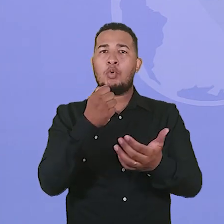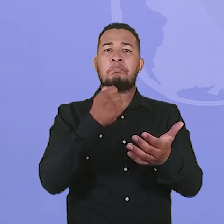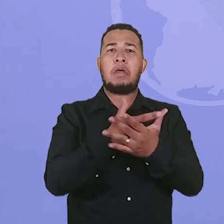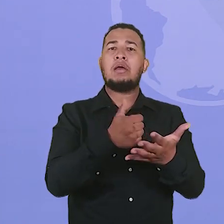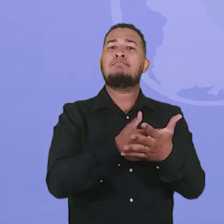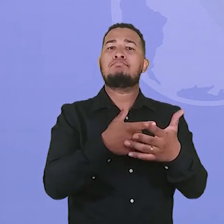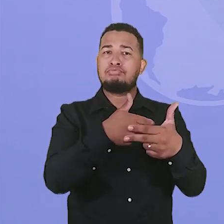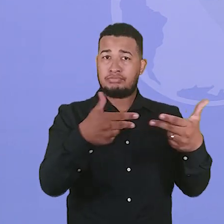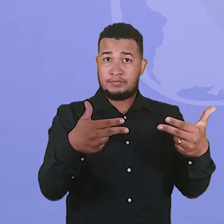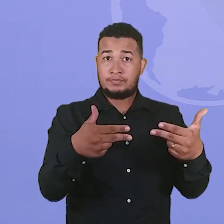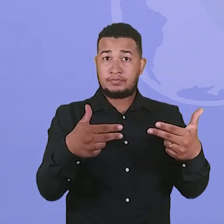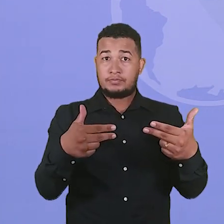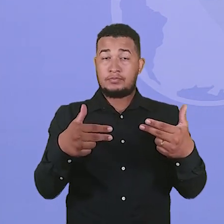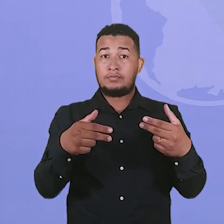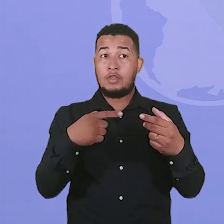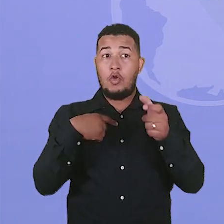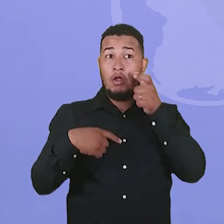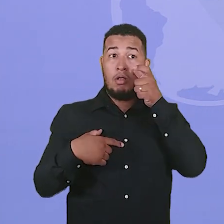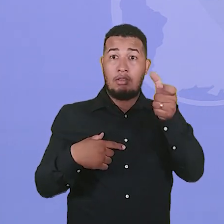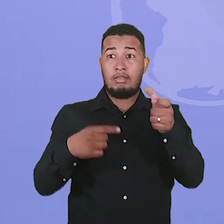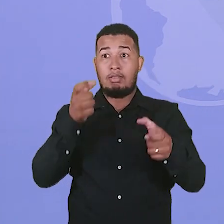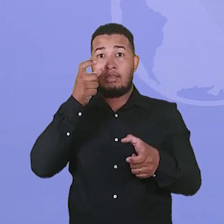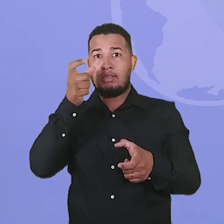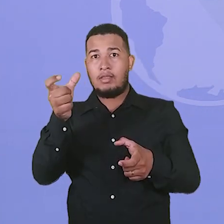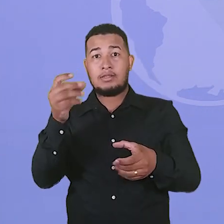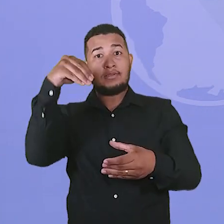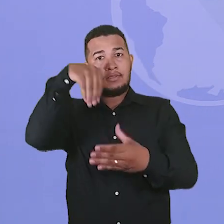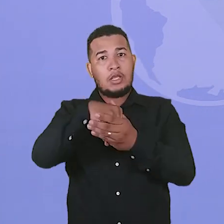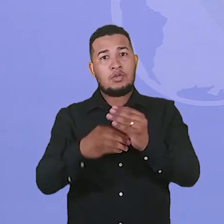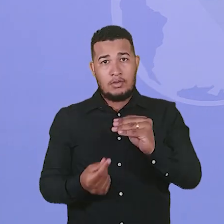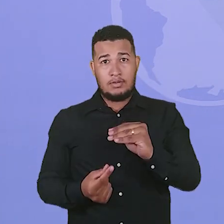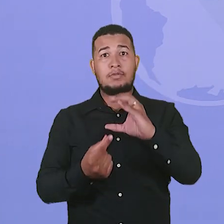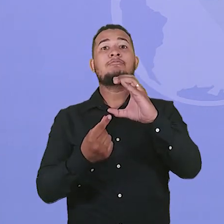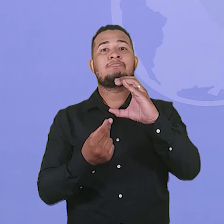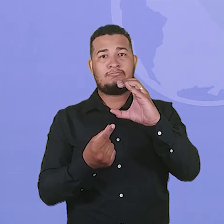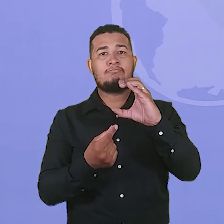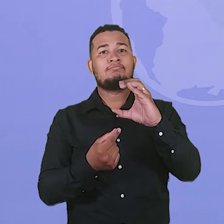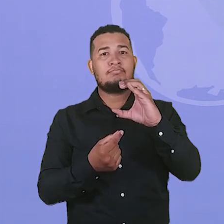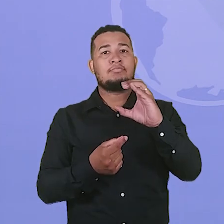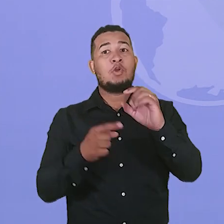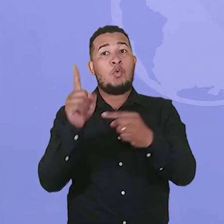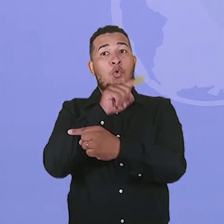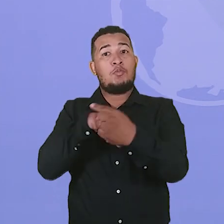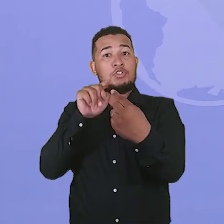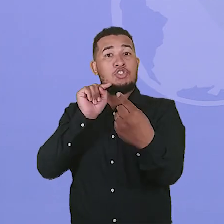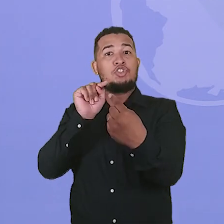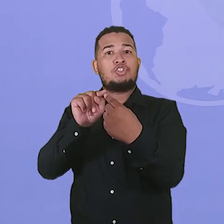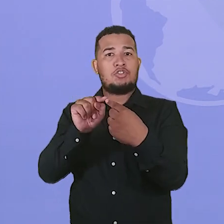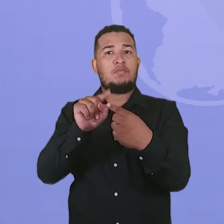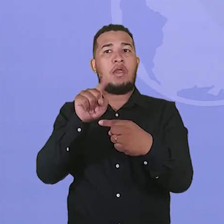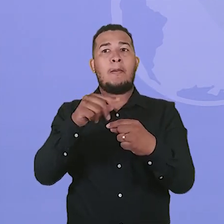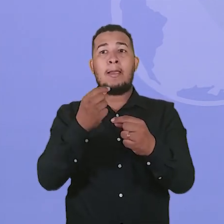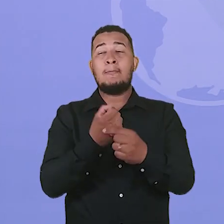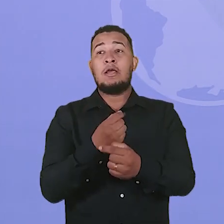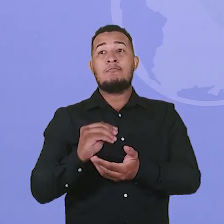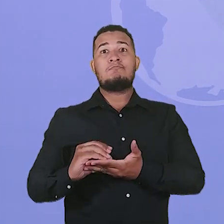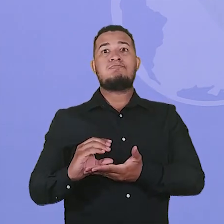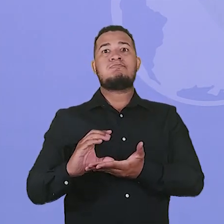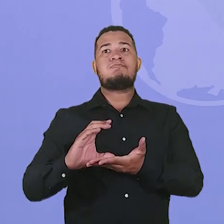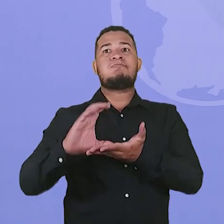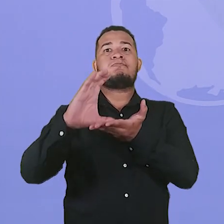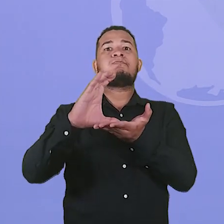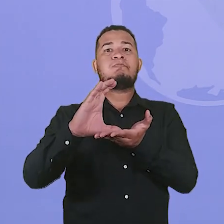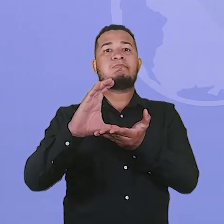almoço. Esses dois interesses dentro da realidade capitalista, que tem como objetivo o acúmulo de